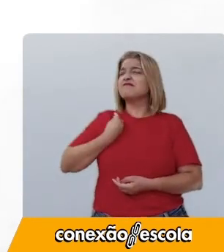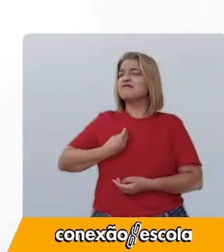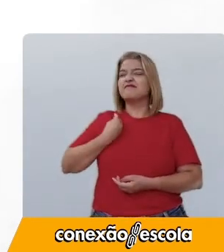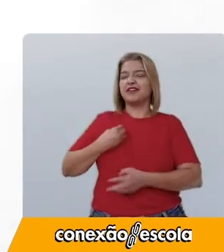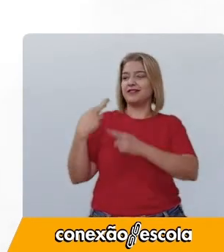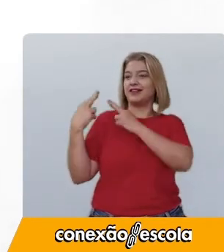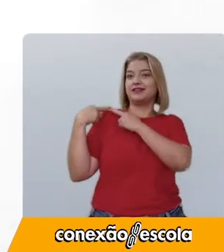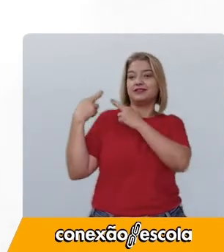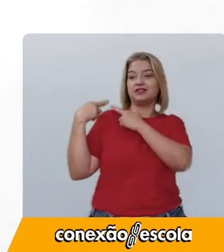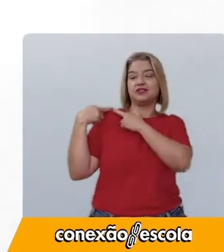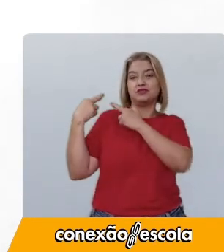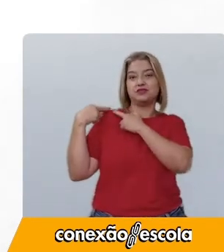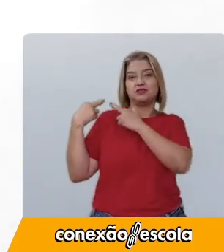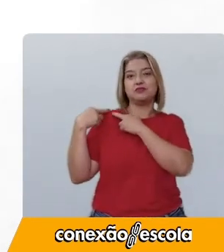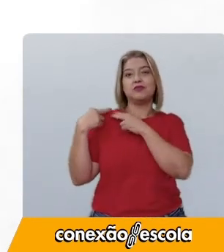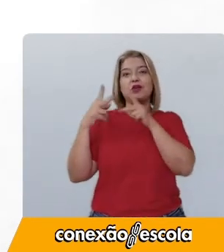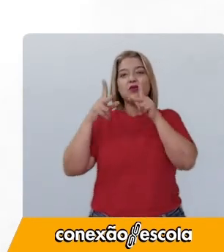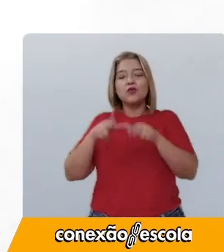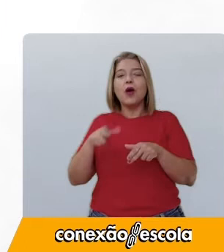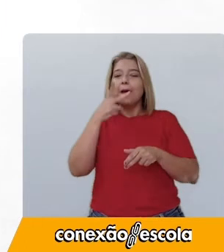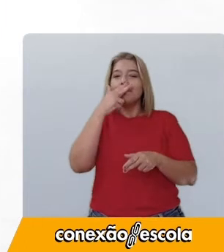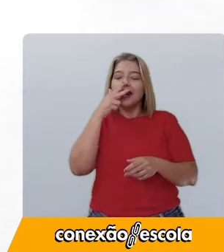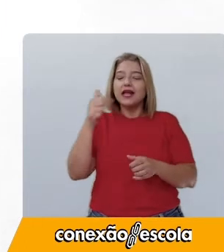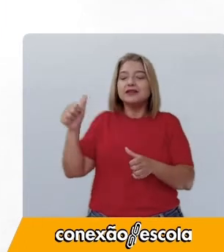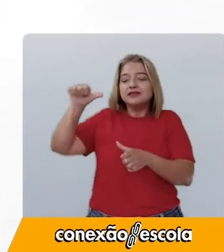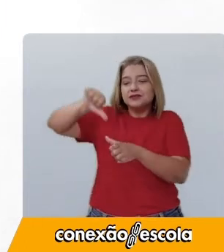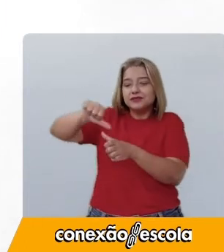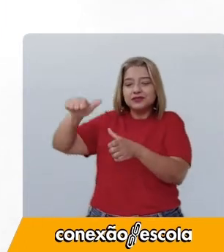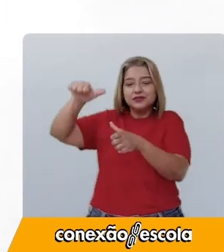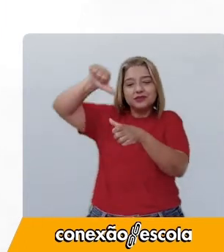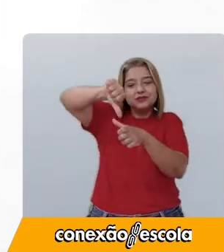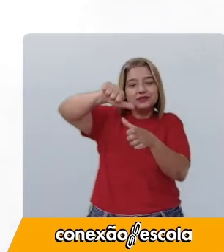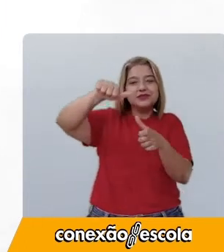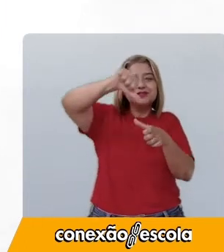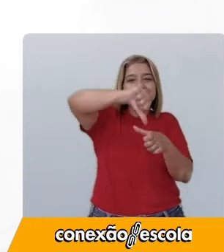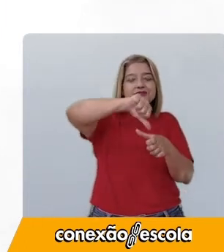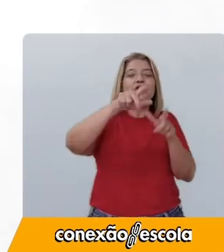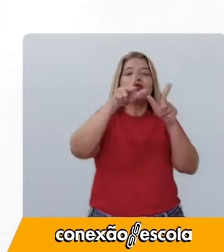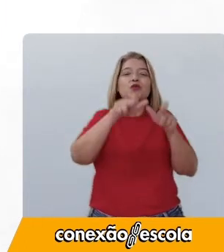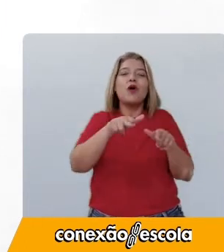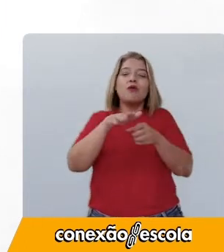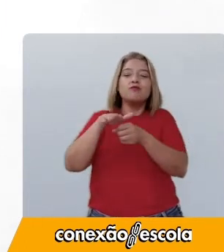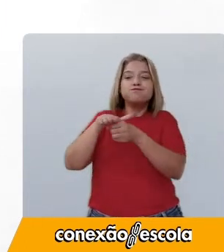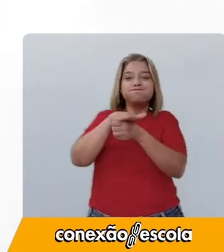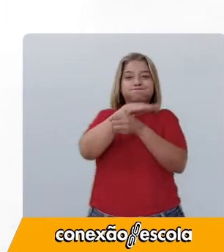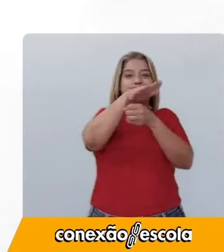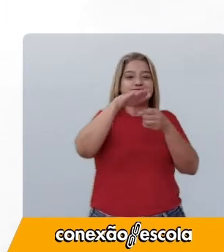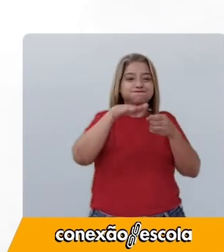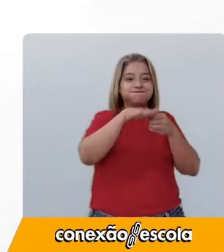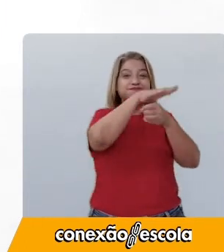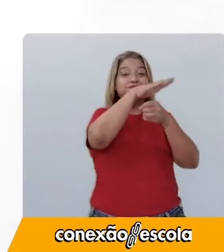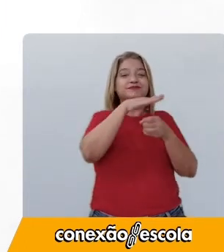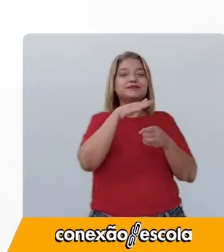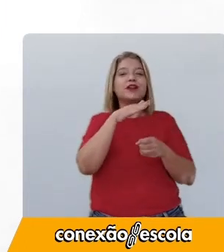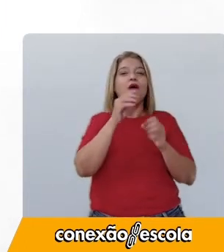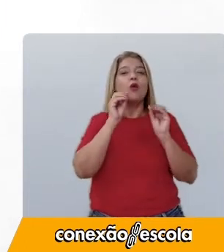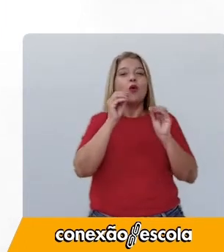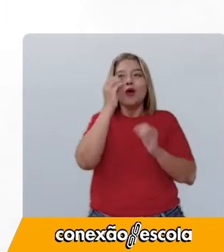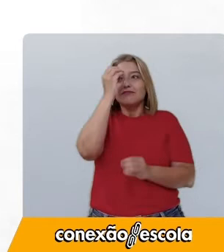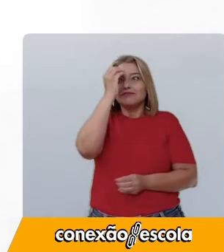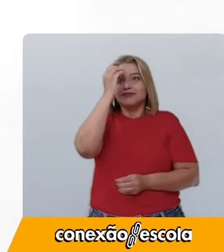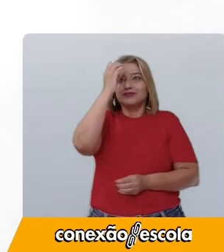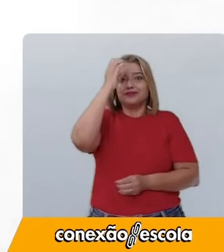toda. Você vai encher os vazios com as suas peraltagens. E algumas pessoas vão